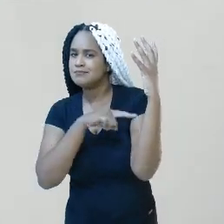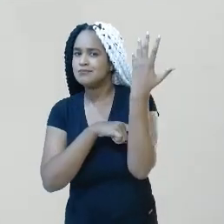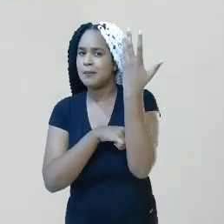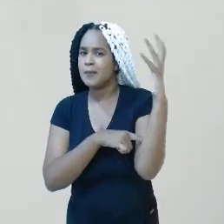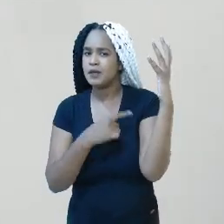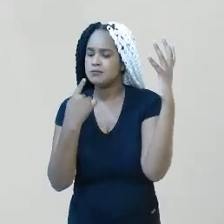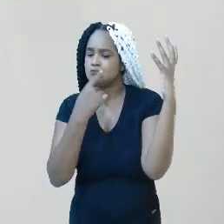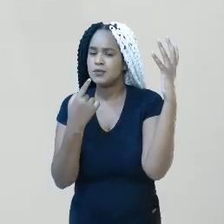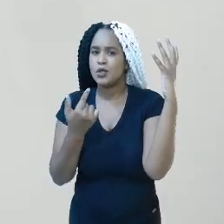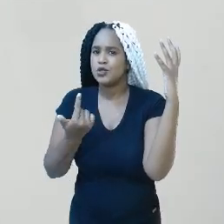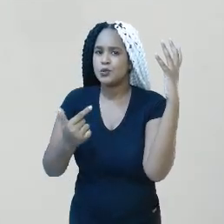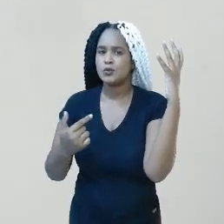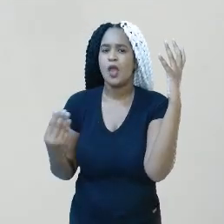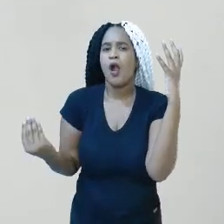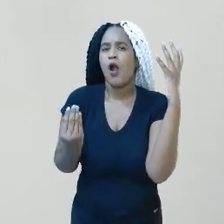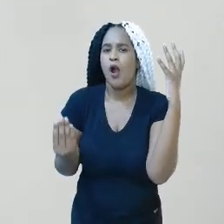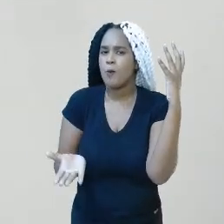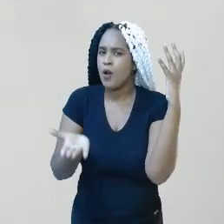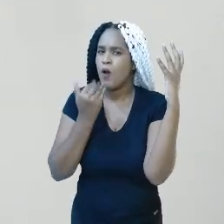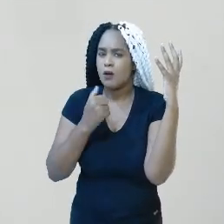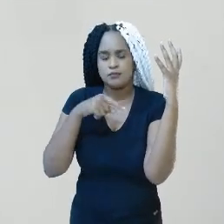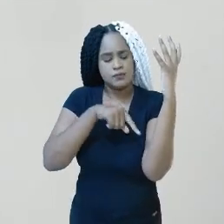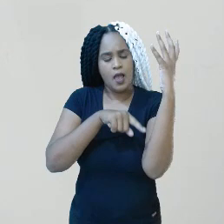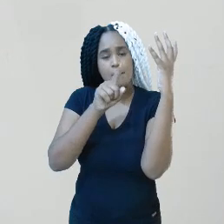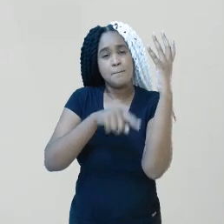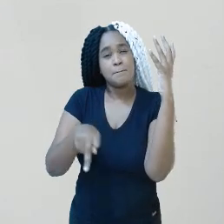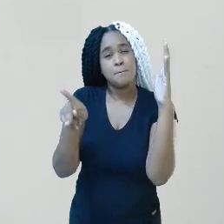ela retira o solo, a água e os sais